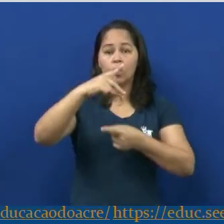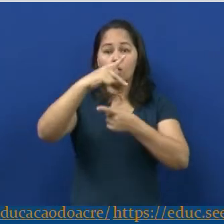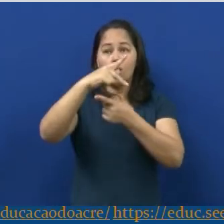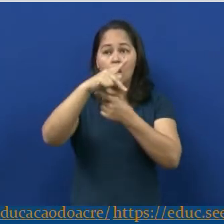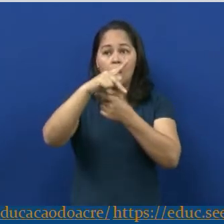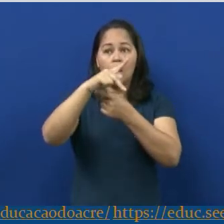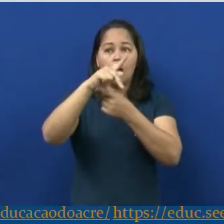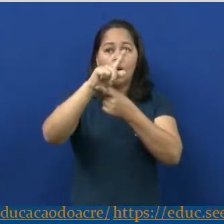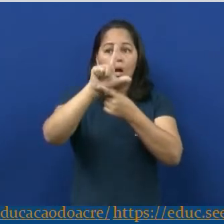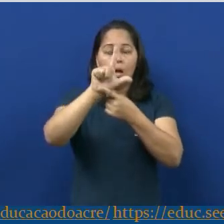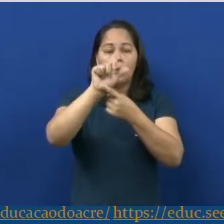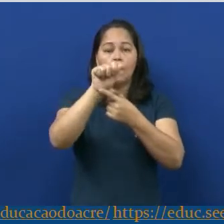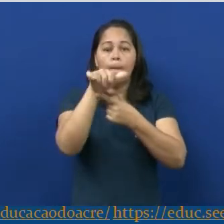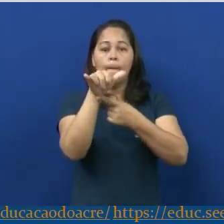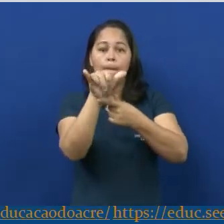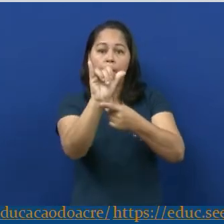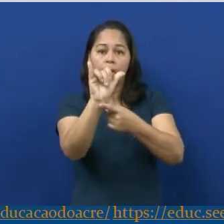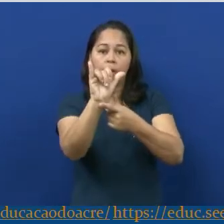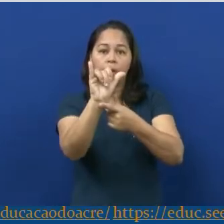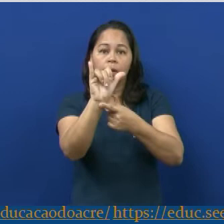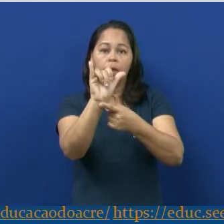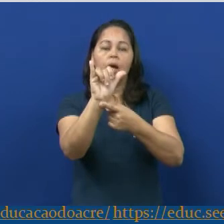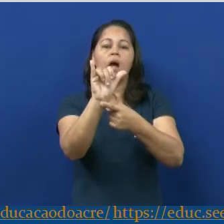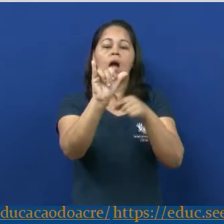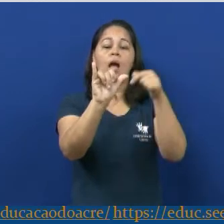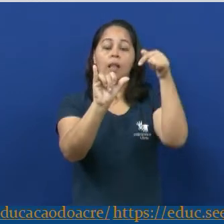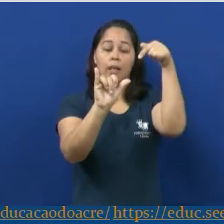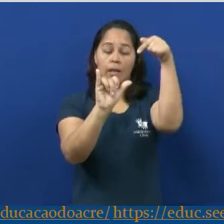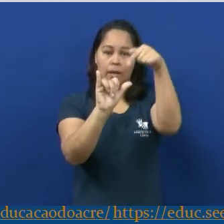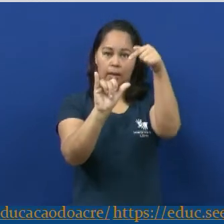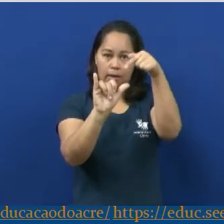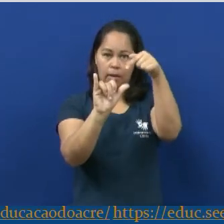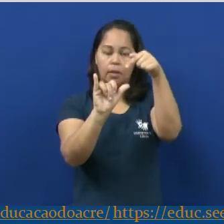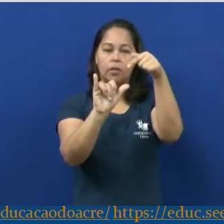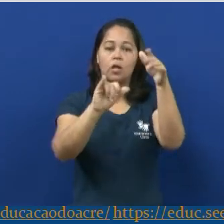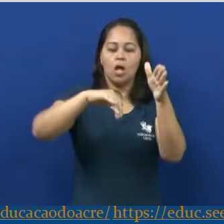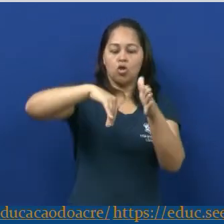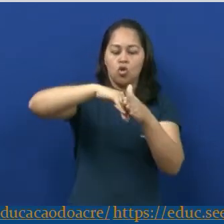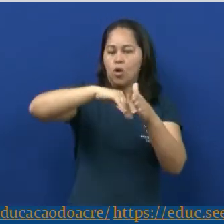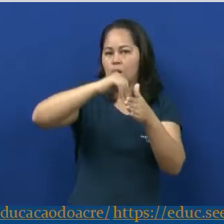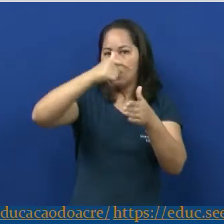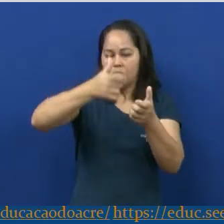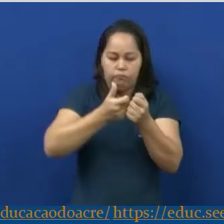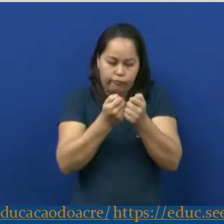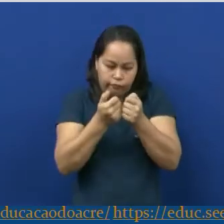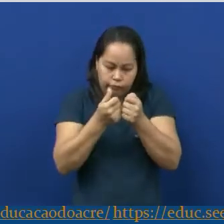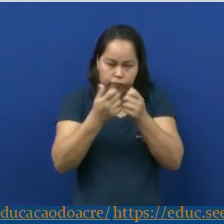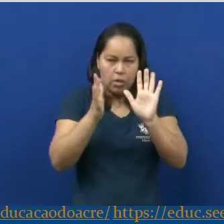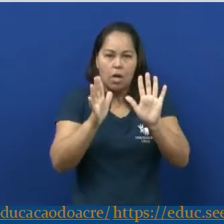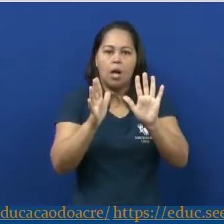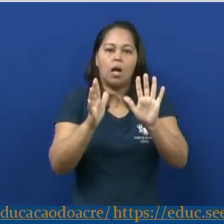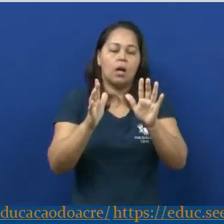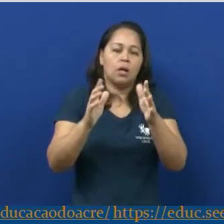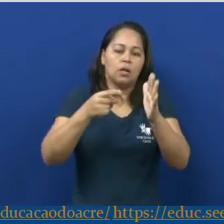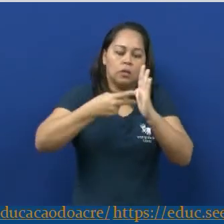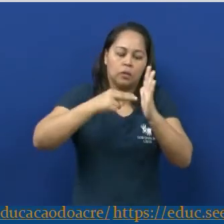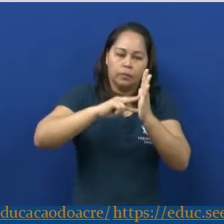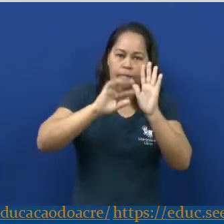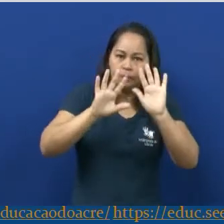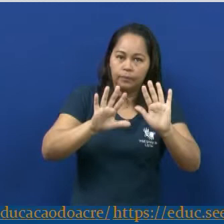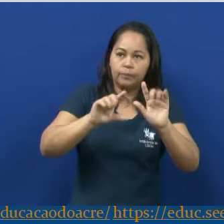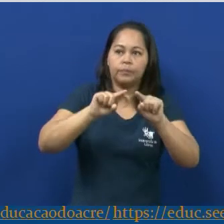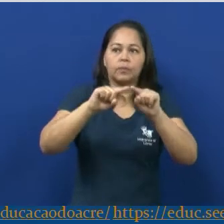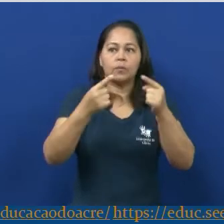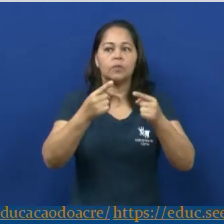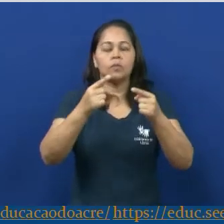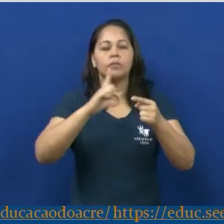play é um verbo terminado em y é o verbo jogar terminado em y mas antes do y